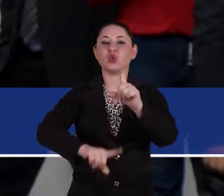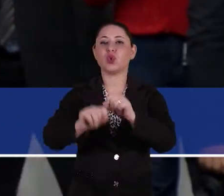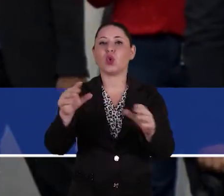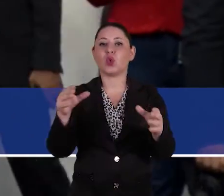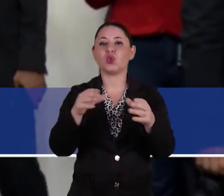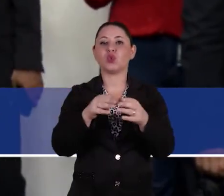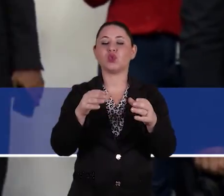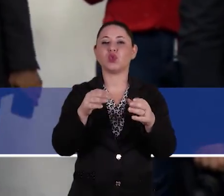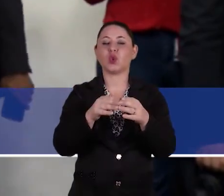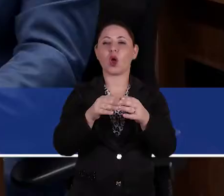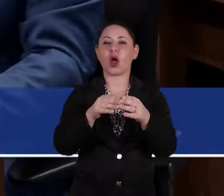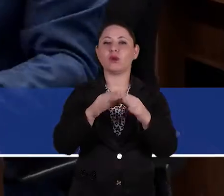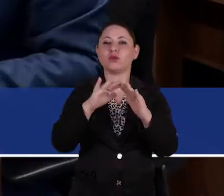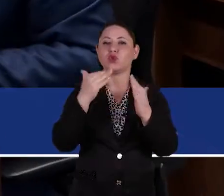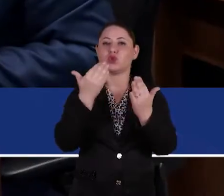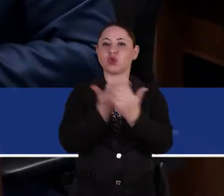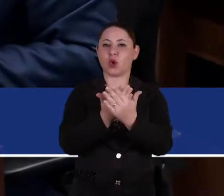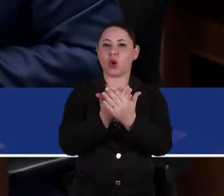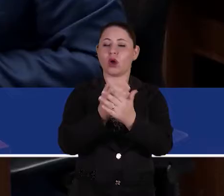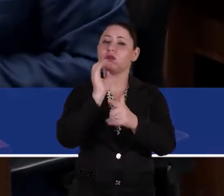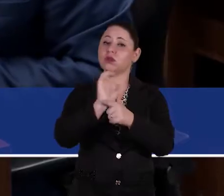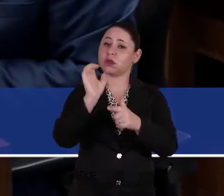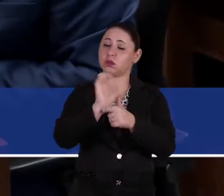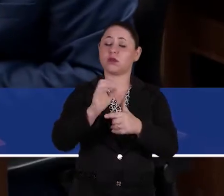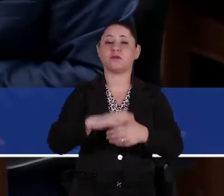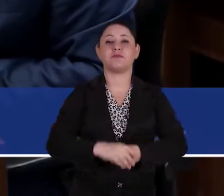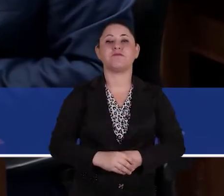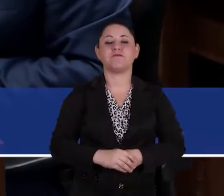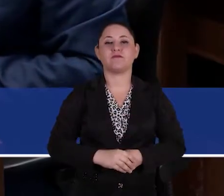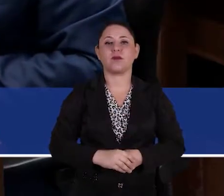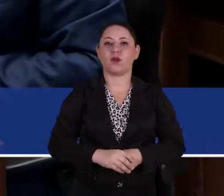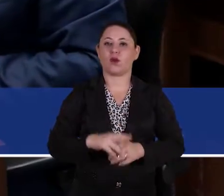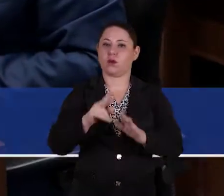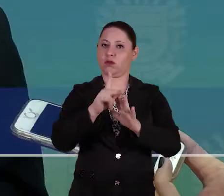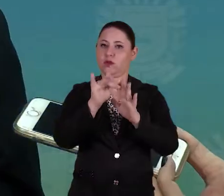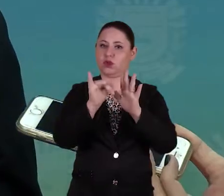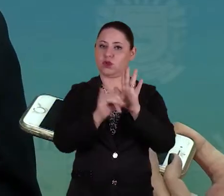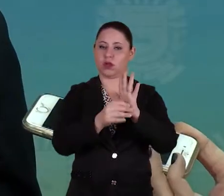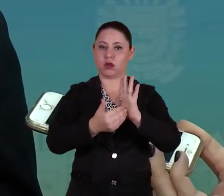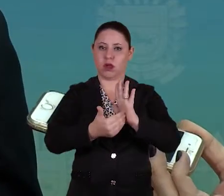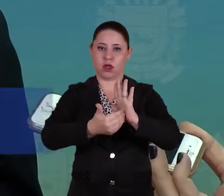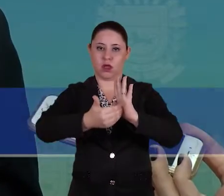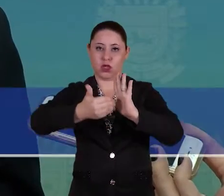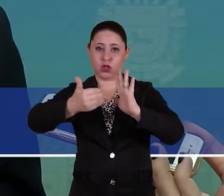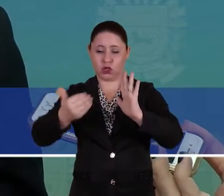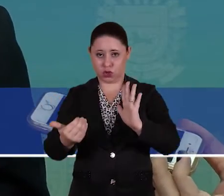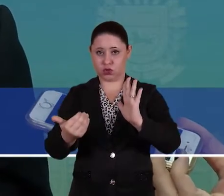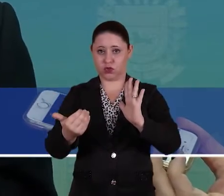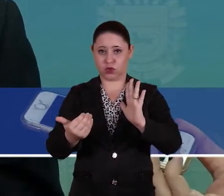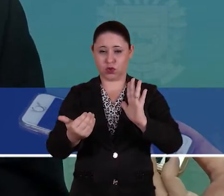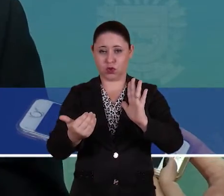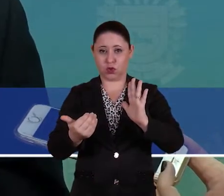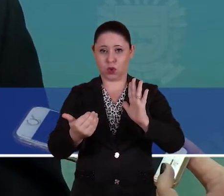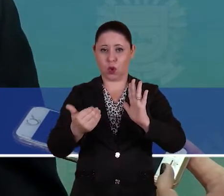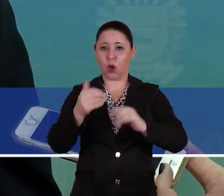seleção de dirigentes e membros do colegiado escolar de escolas estaduais. O projeto ele retirou